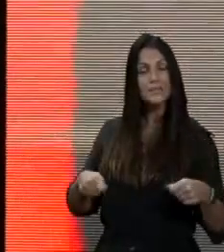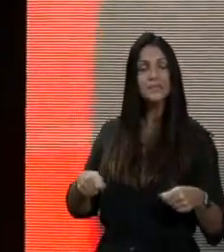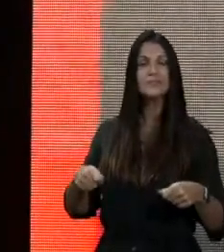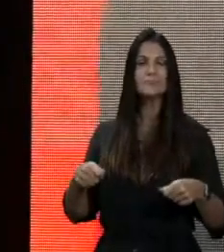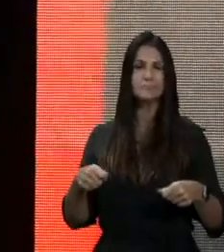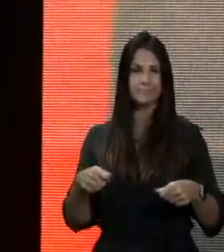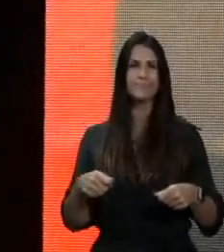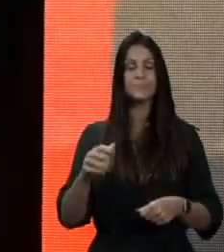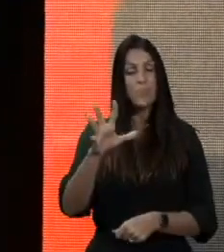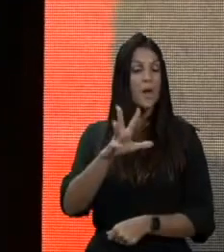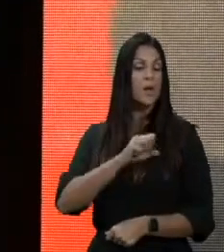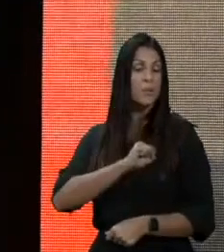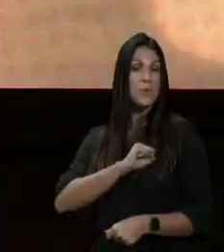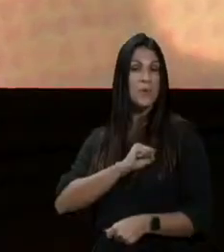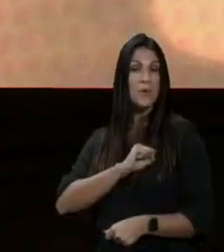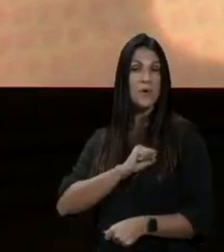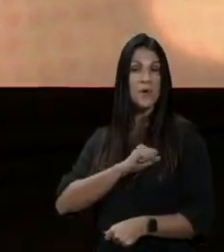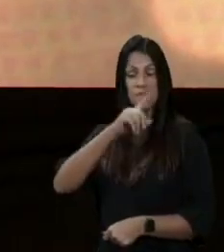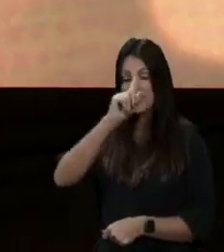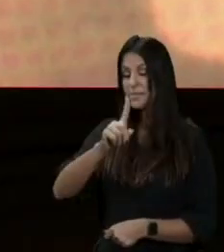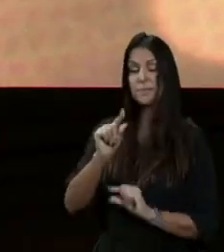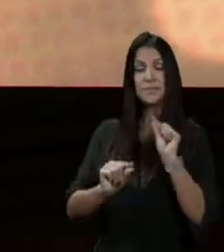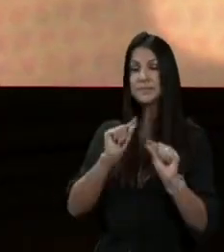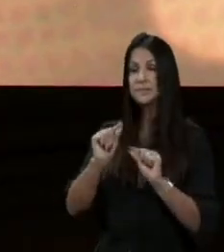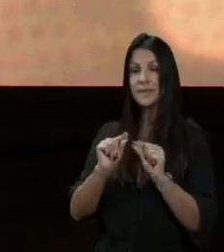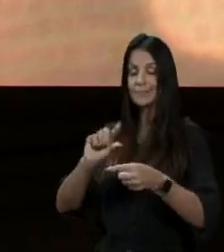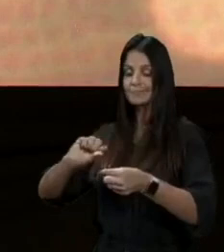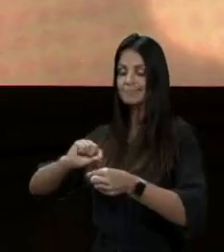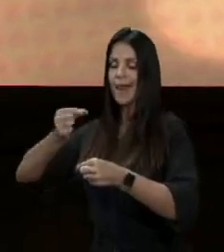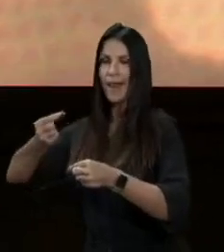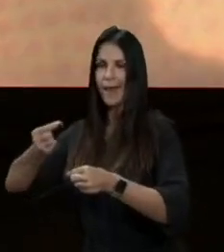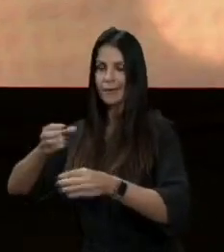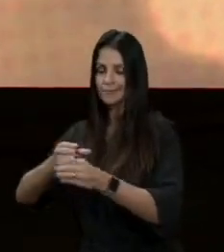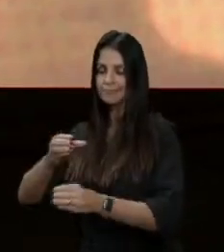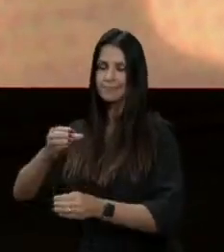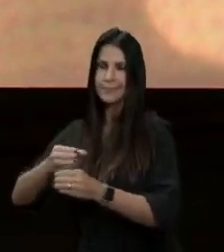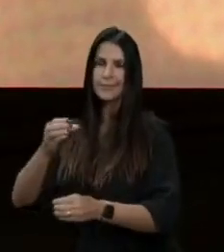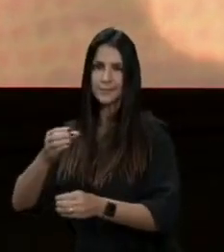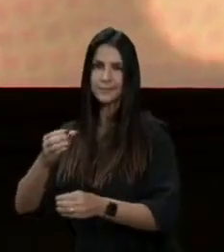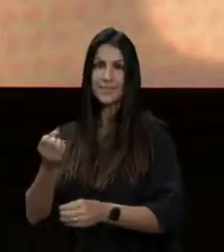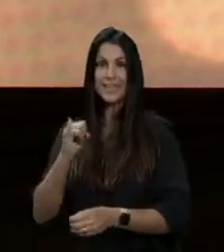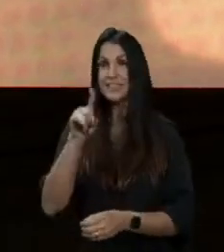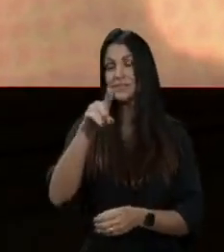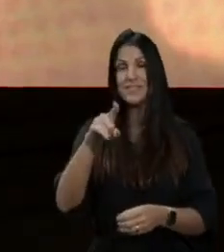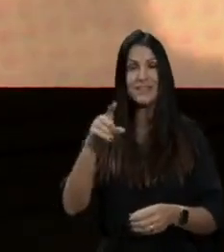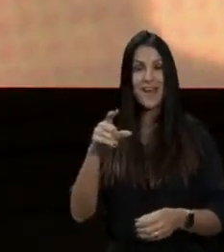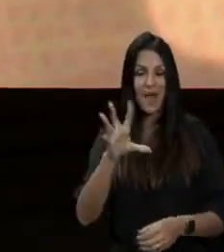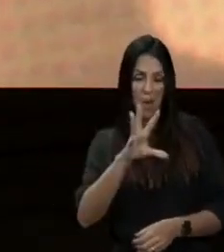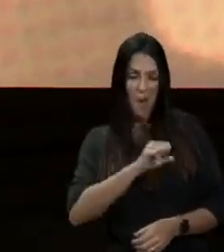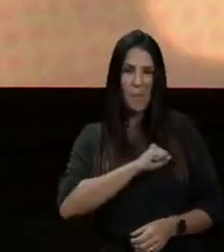amor você manda a nota de de salsicha o amor abnegado semana picantes fica com a